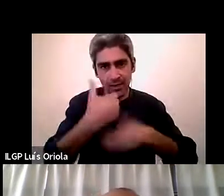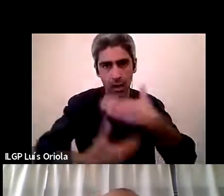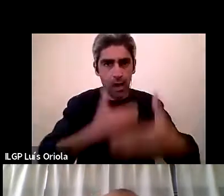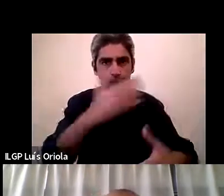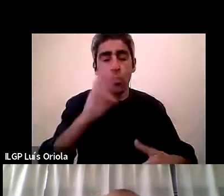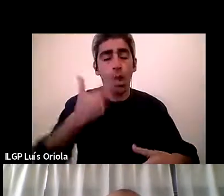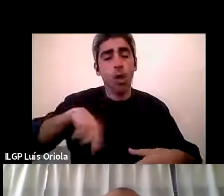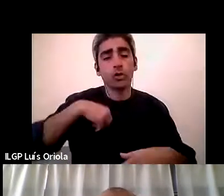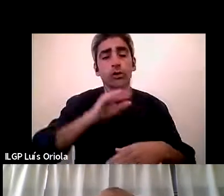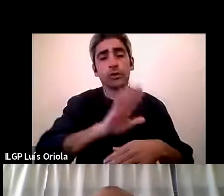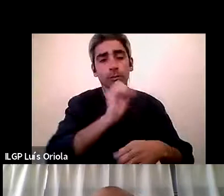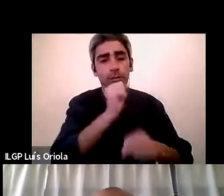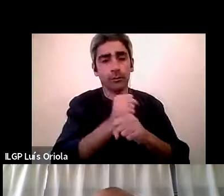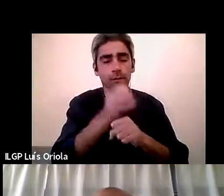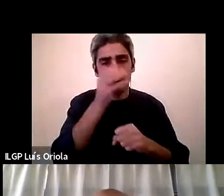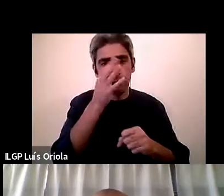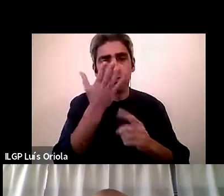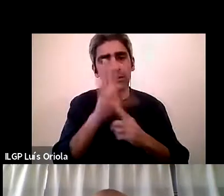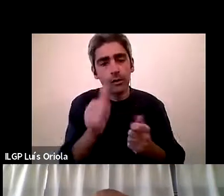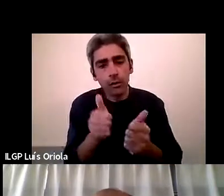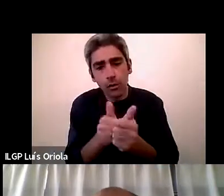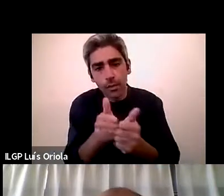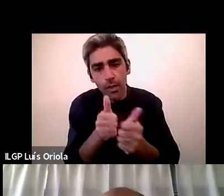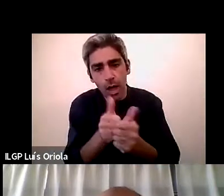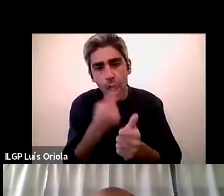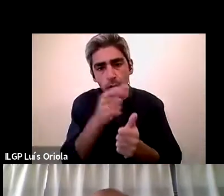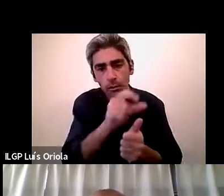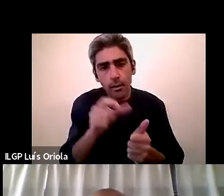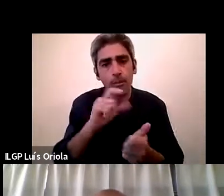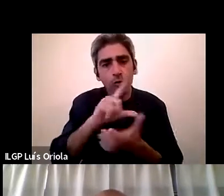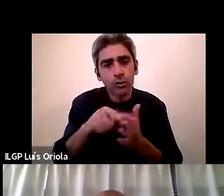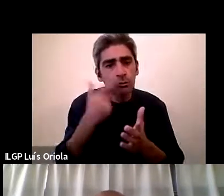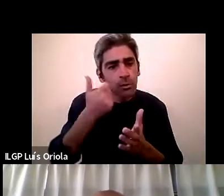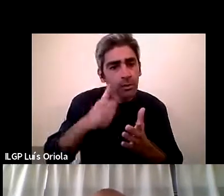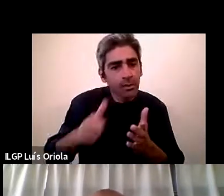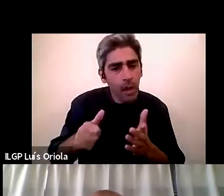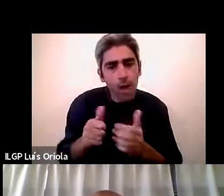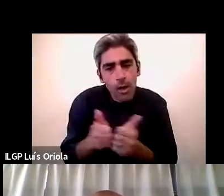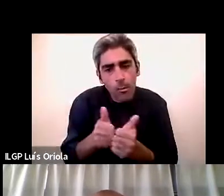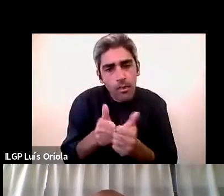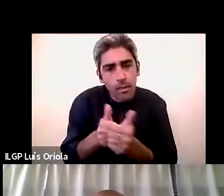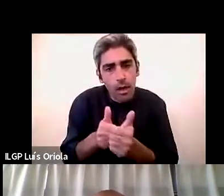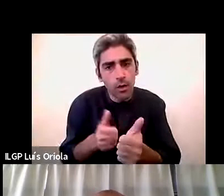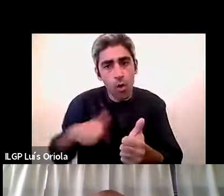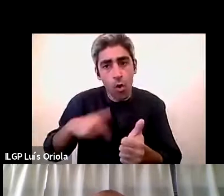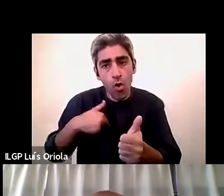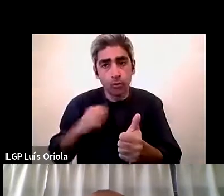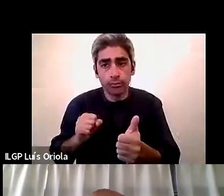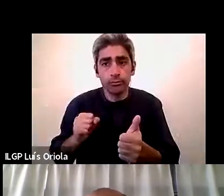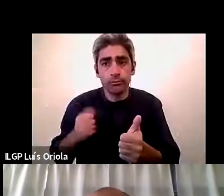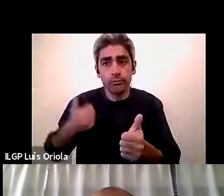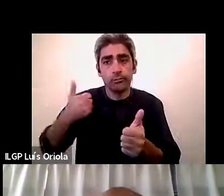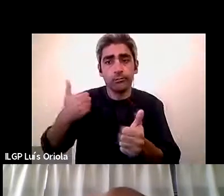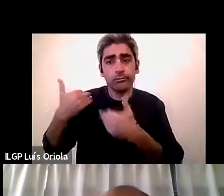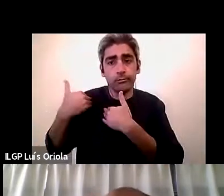a trabalhar num âmbito, por exemplo, de uma mentoria, a acompanhar a implementação de projetos experimentais, em que nós somos